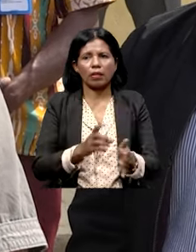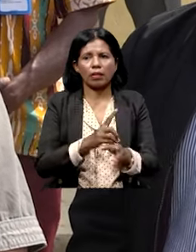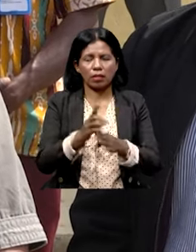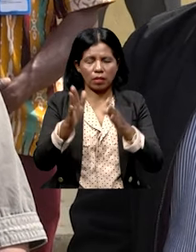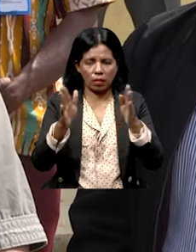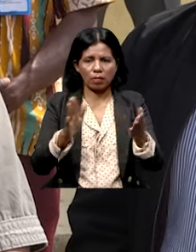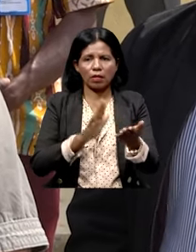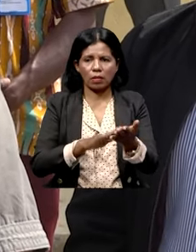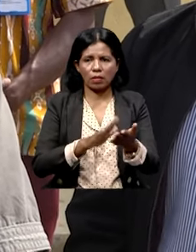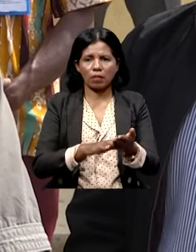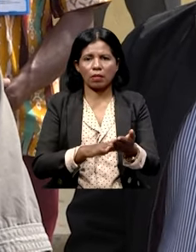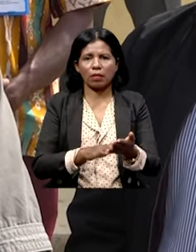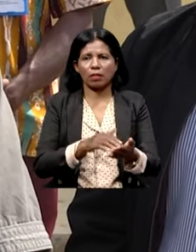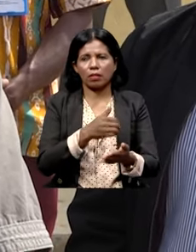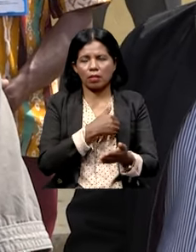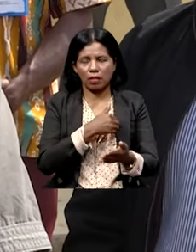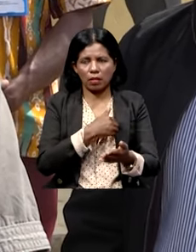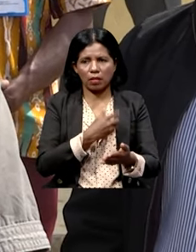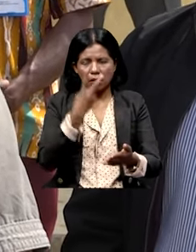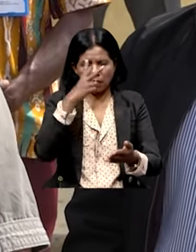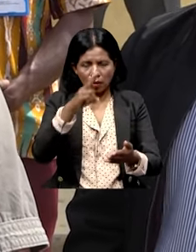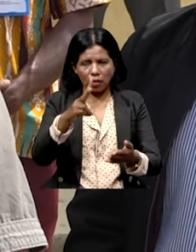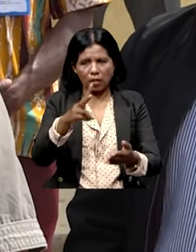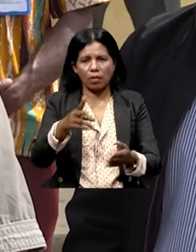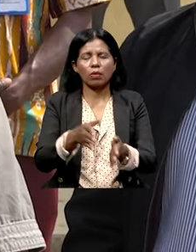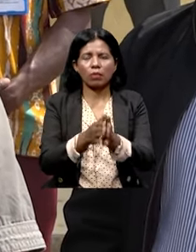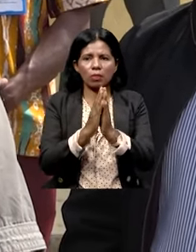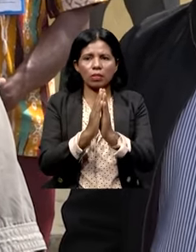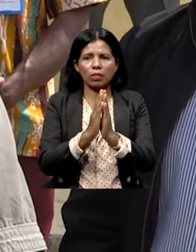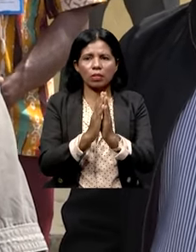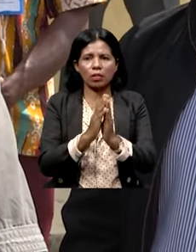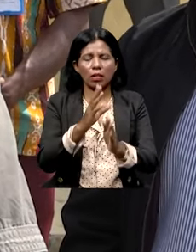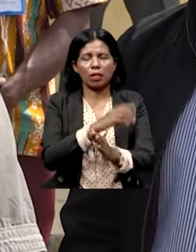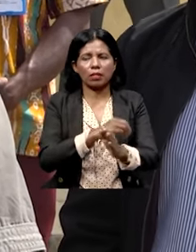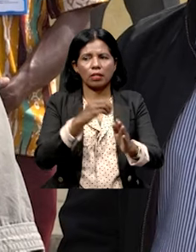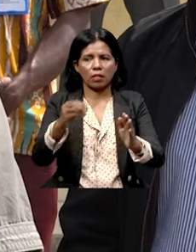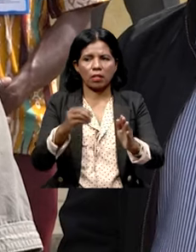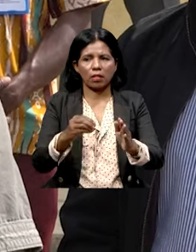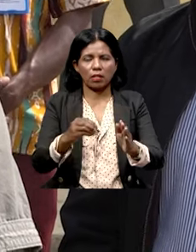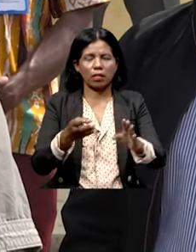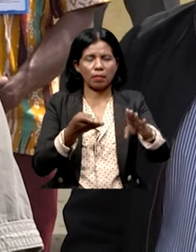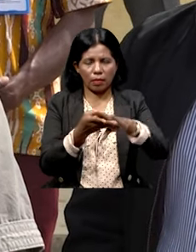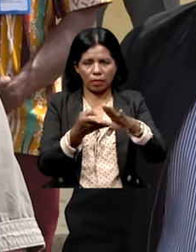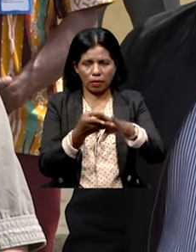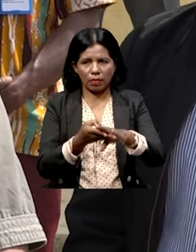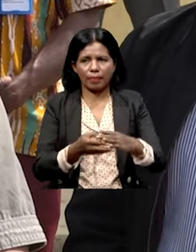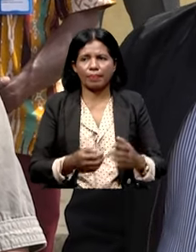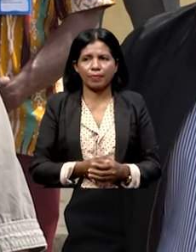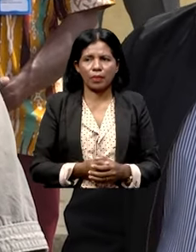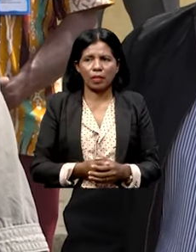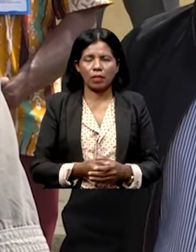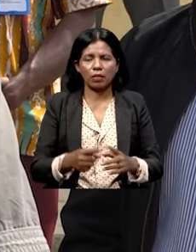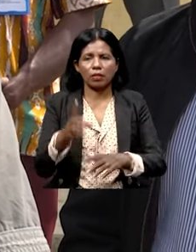escola, Maca, se dá o que confirma e a minha conta, o banco. Neve, o